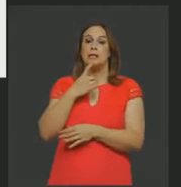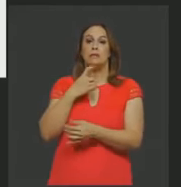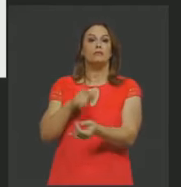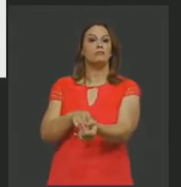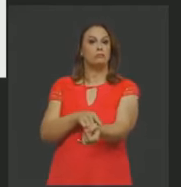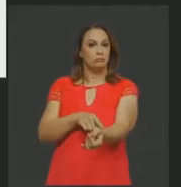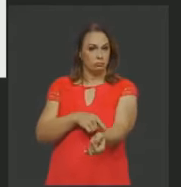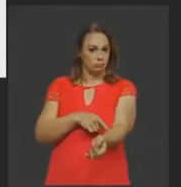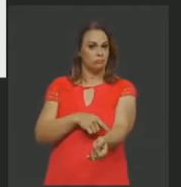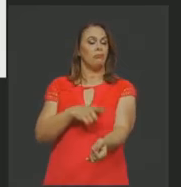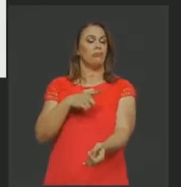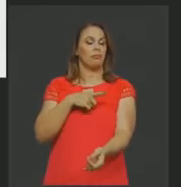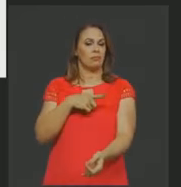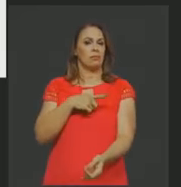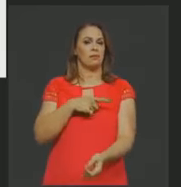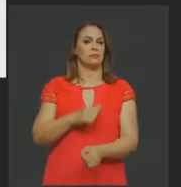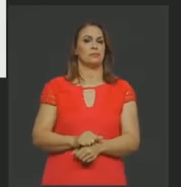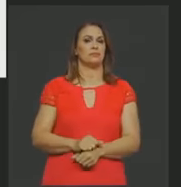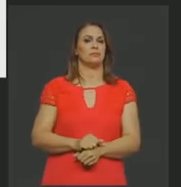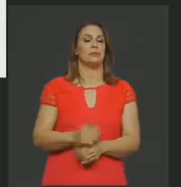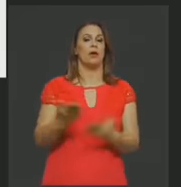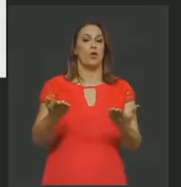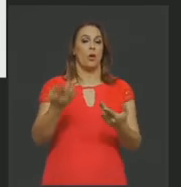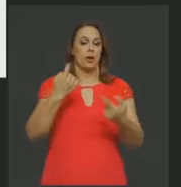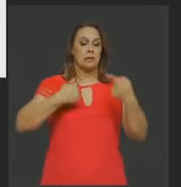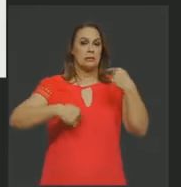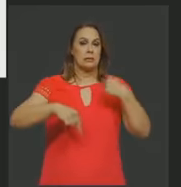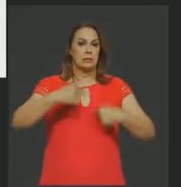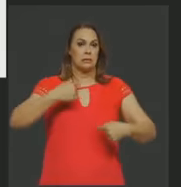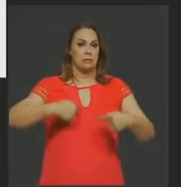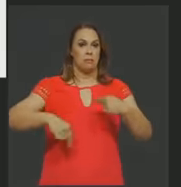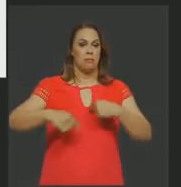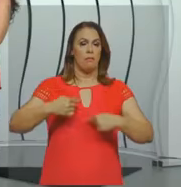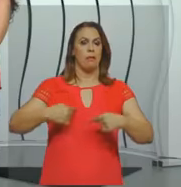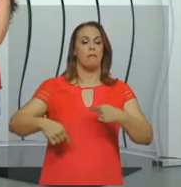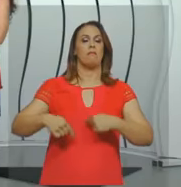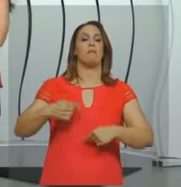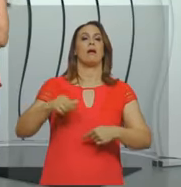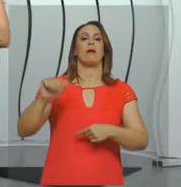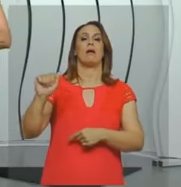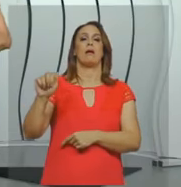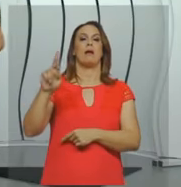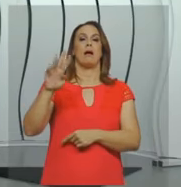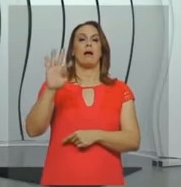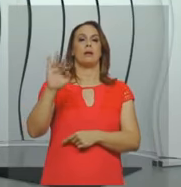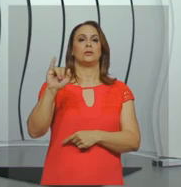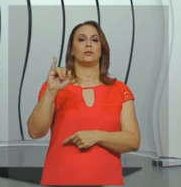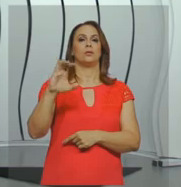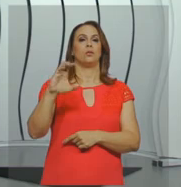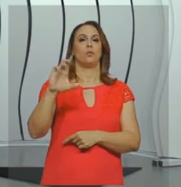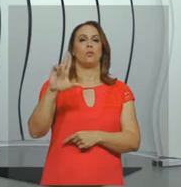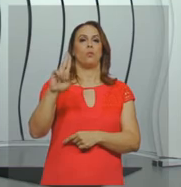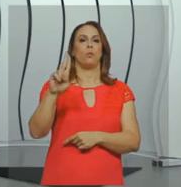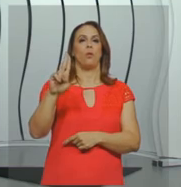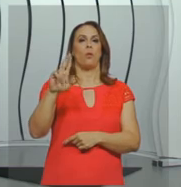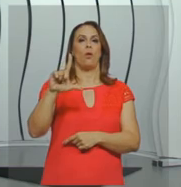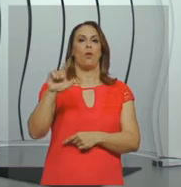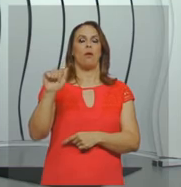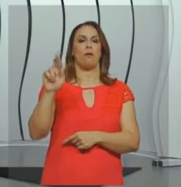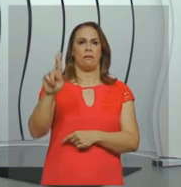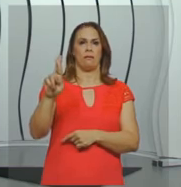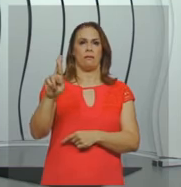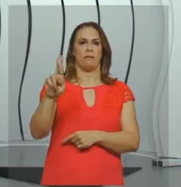Sistema articular. As articulações, elas proporcionam